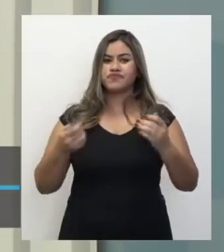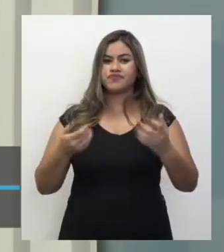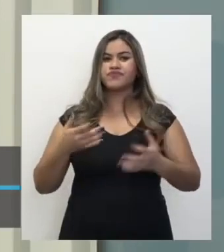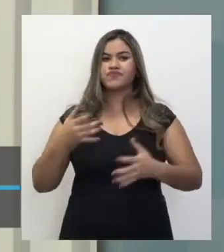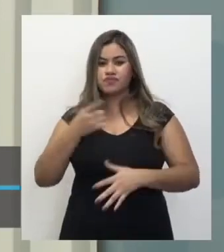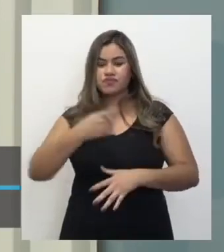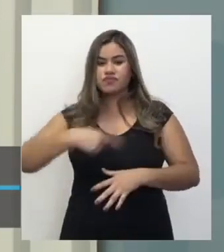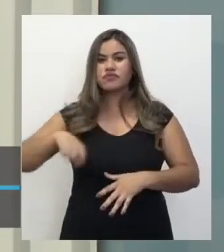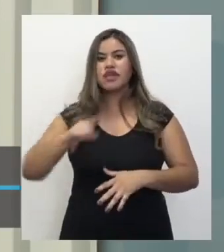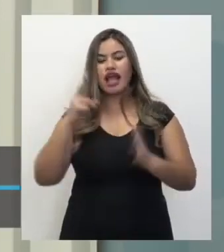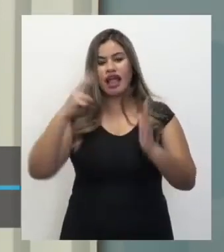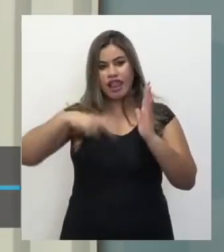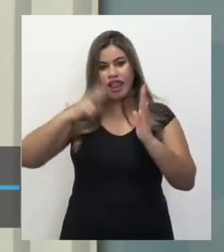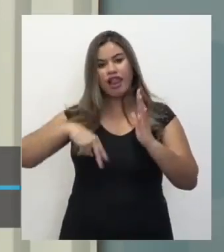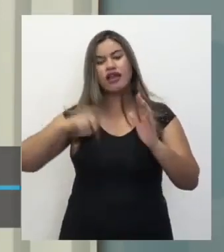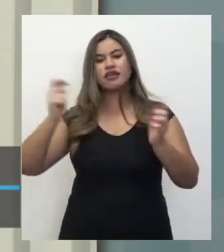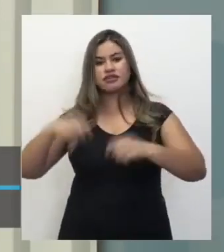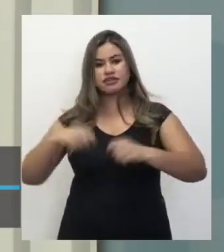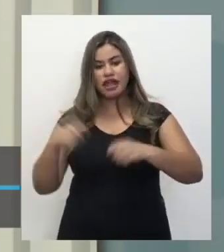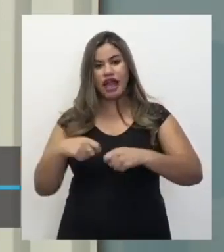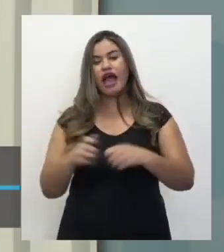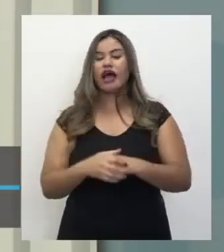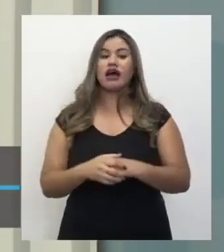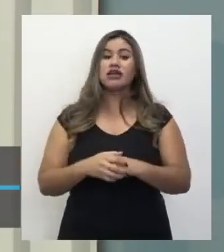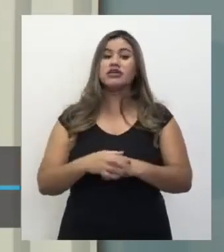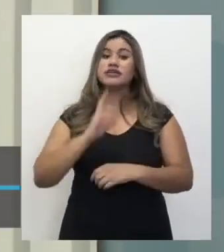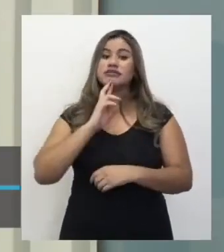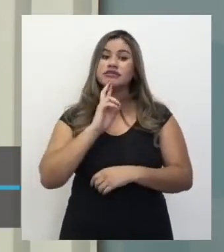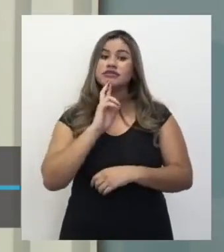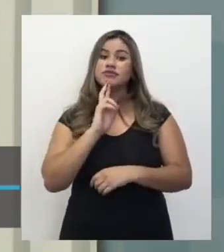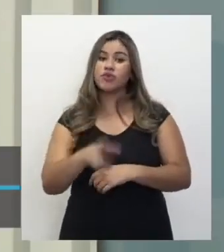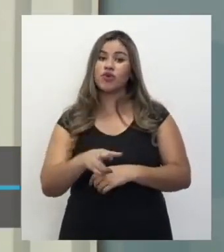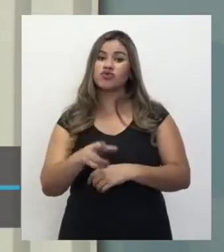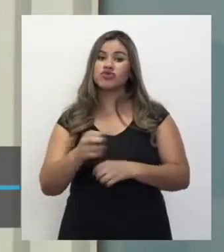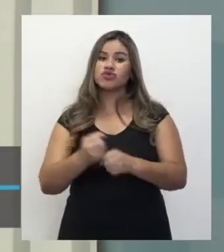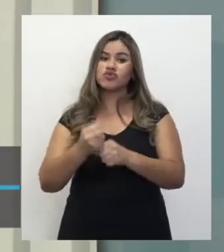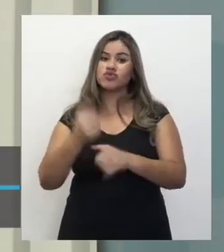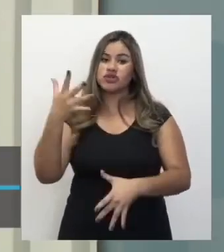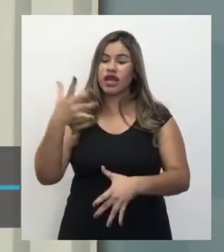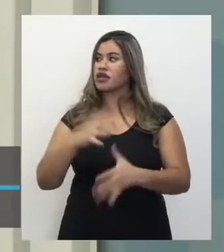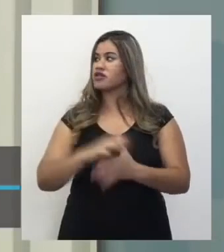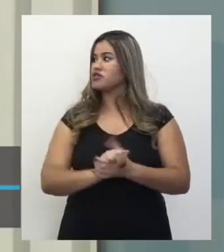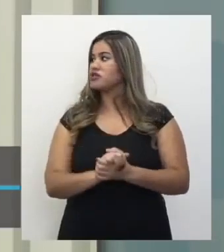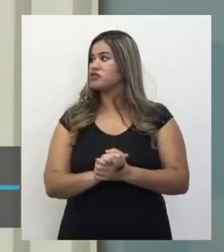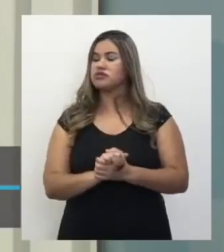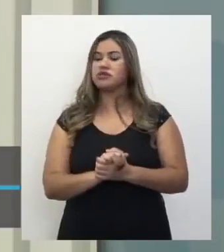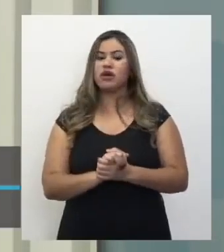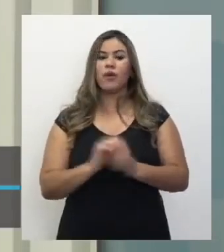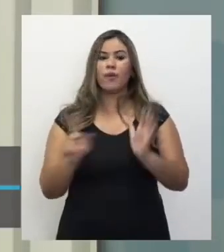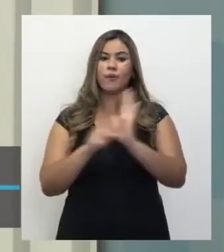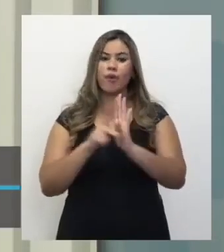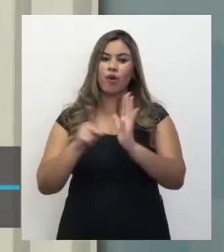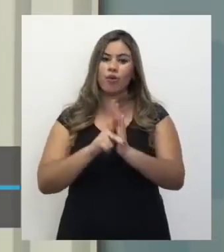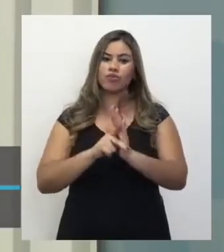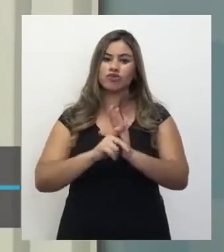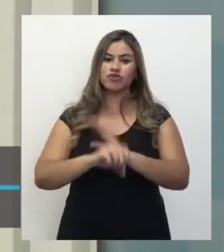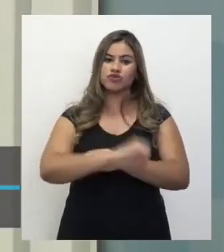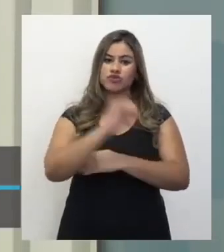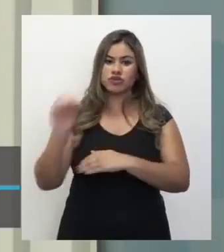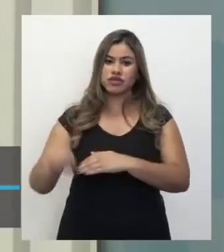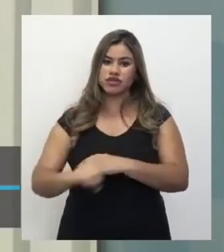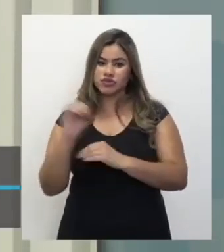Gil Vicente. Leia esta peça e responda para nós no chat, lá do Centro de Mídias, do